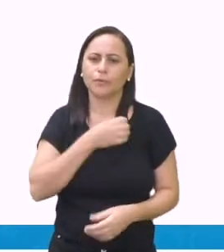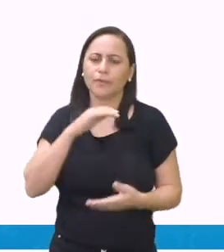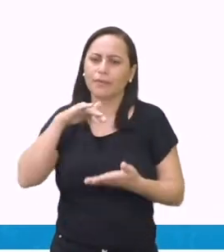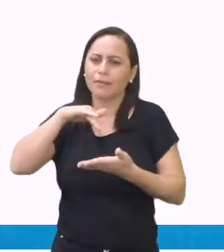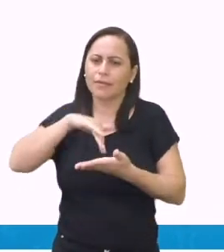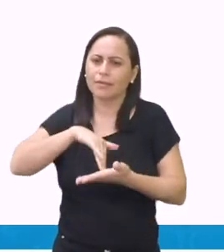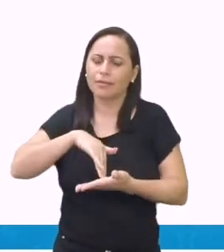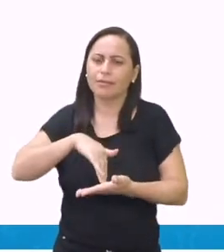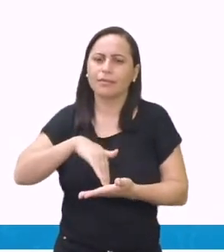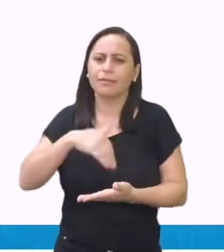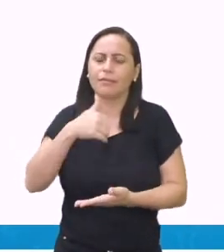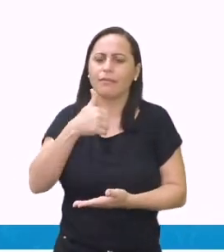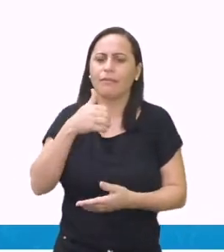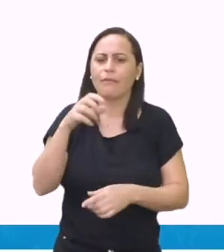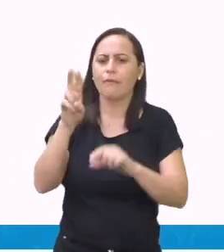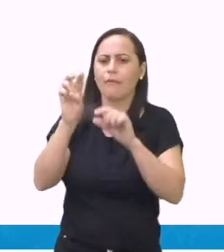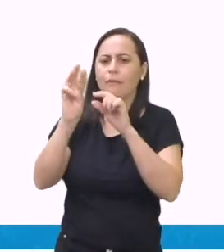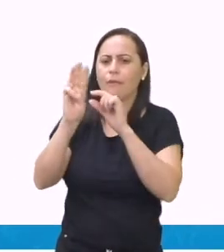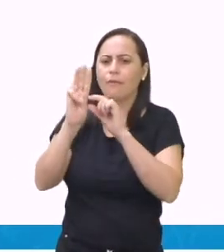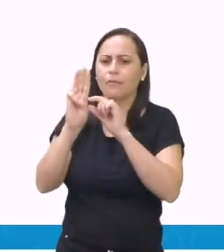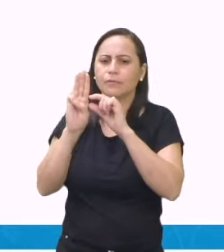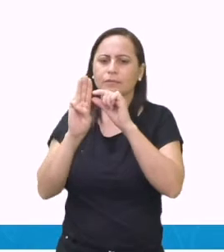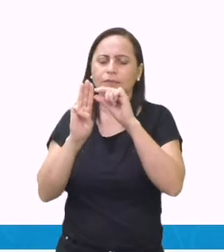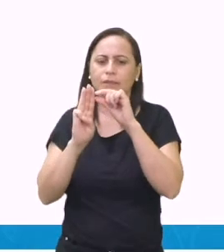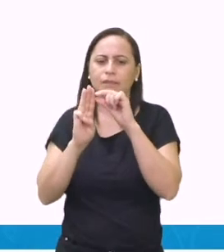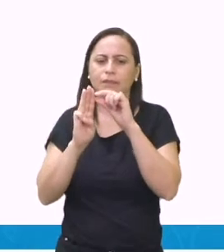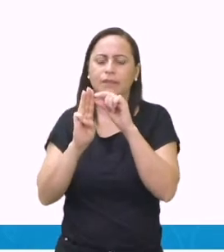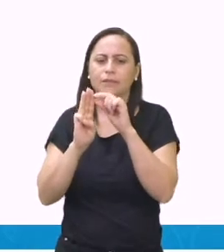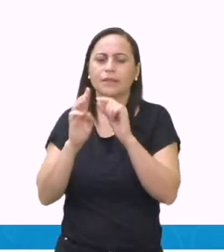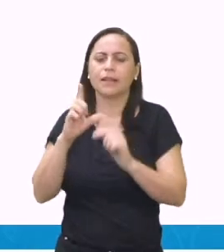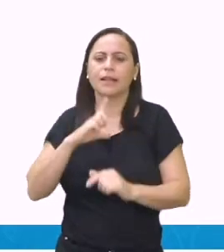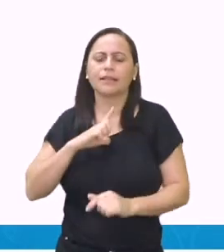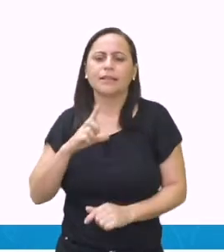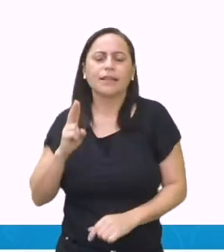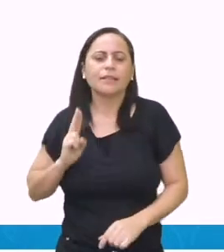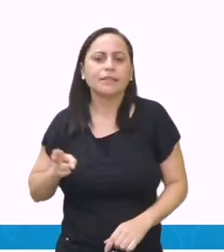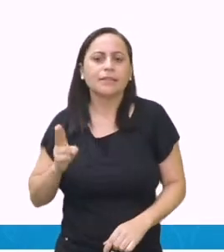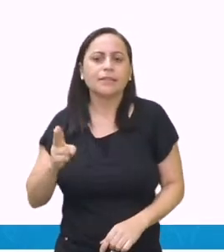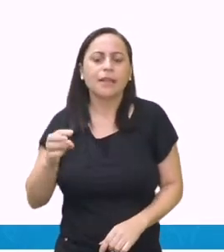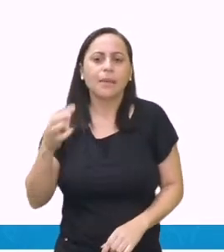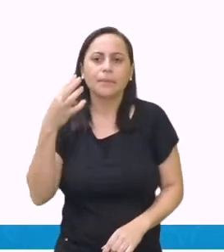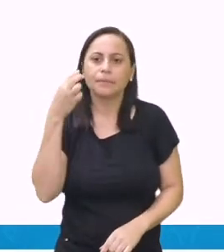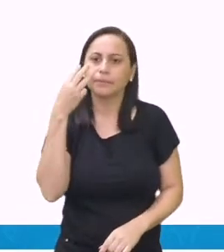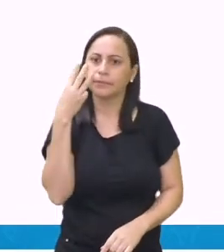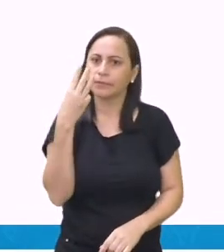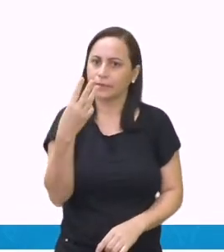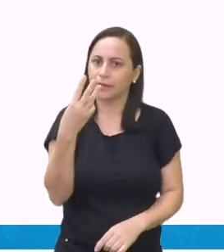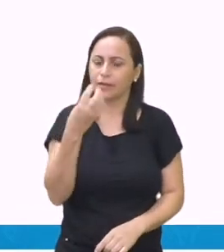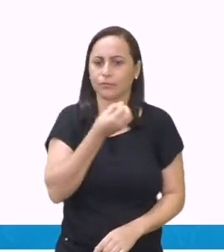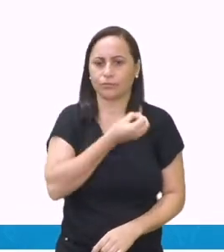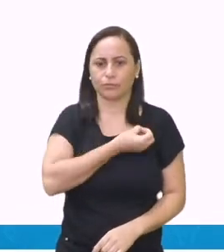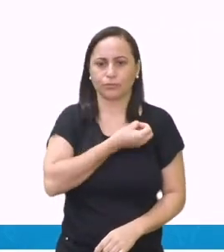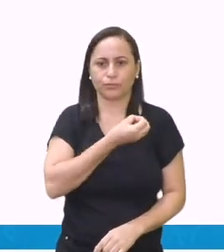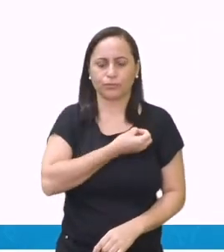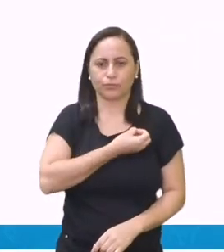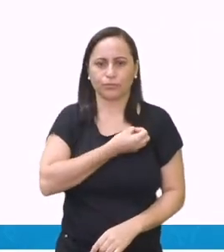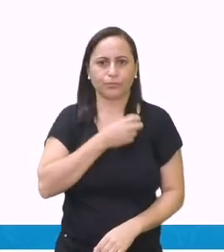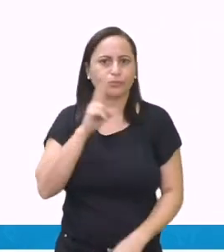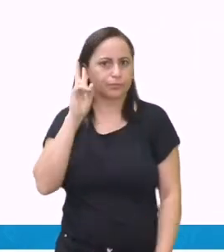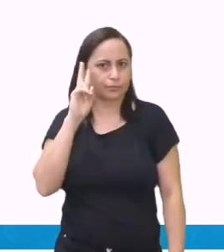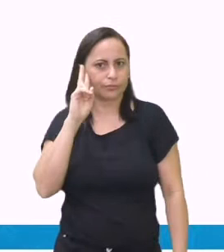que representa a centena, são compostos por 1, 2, 3 algarismos, tá, gente? Sempre lembre